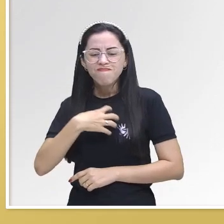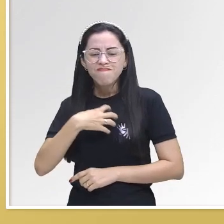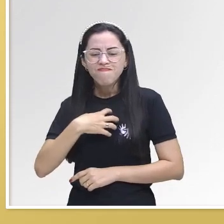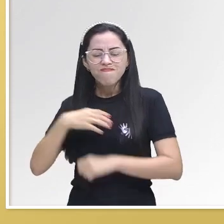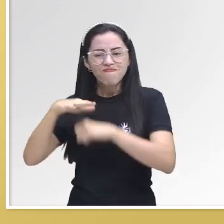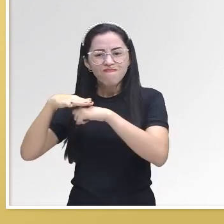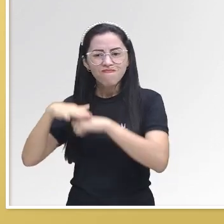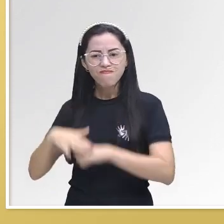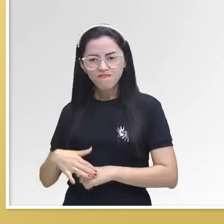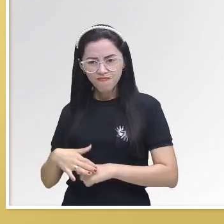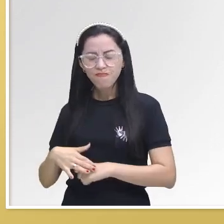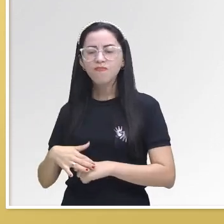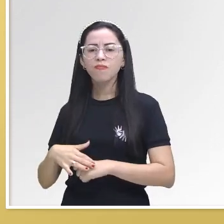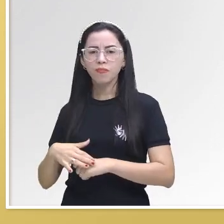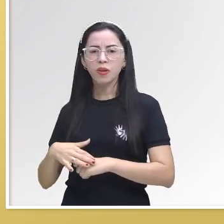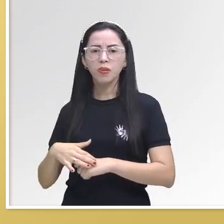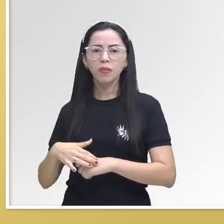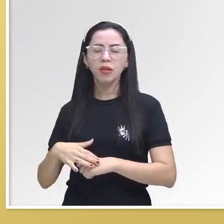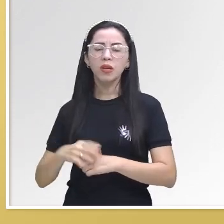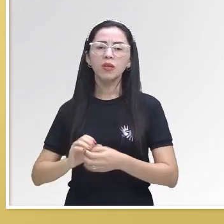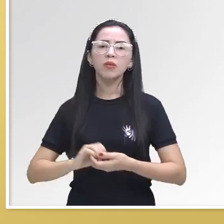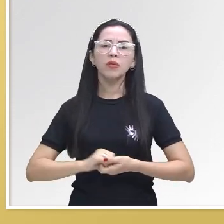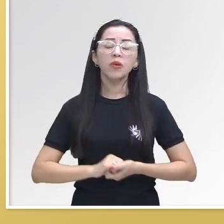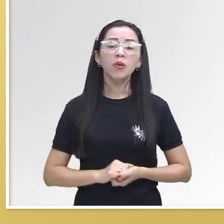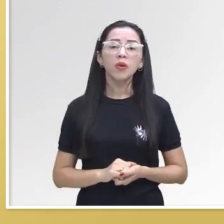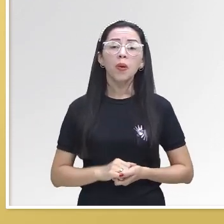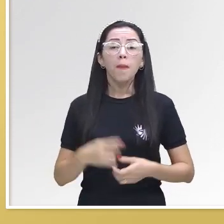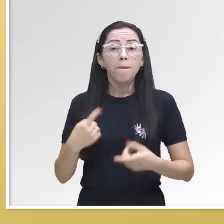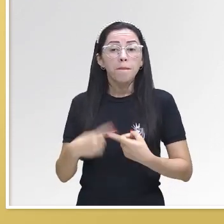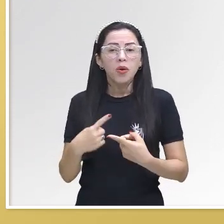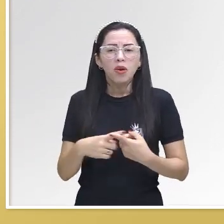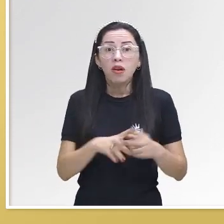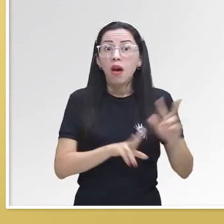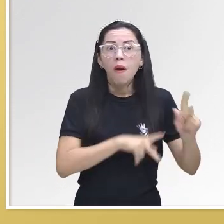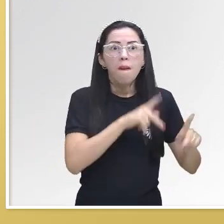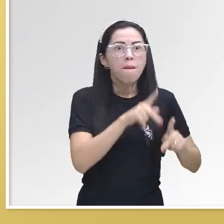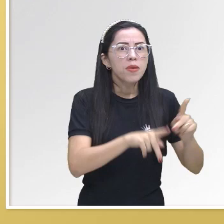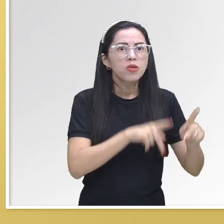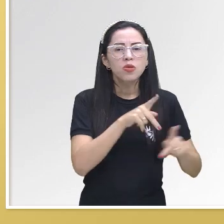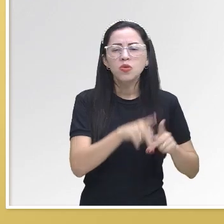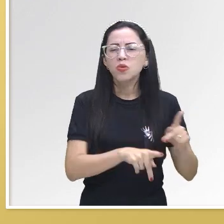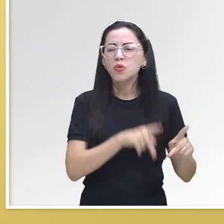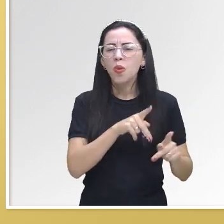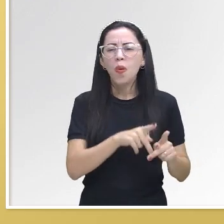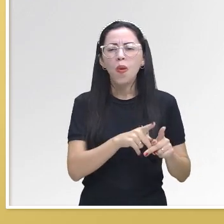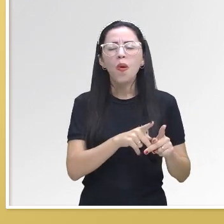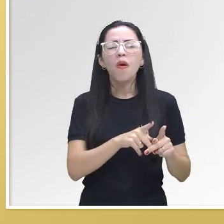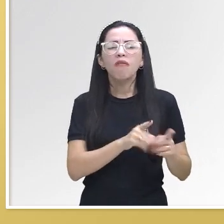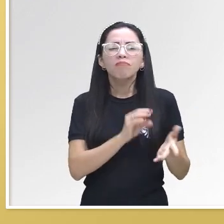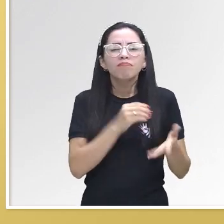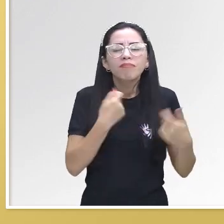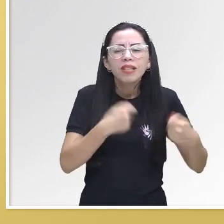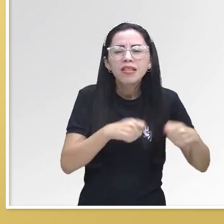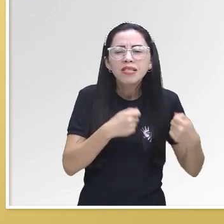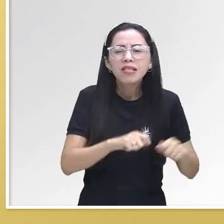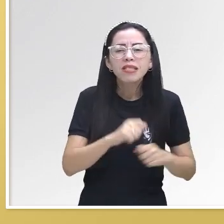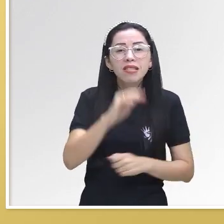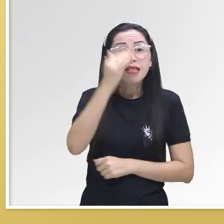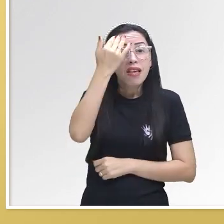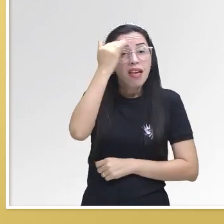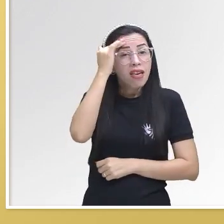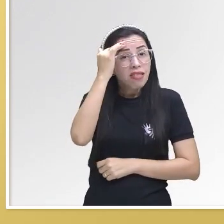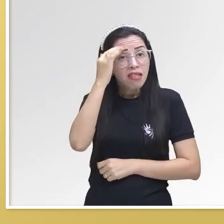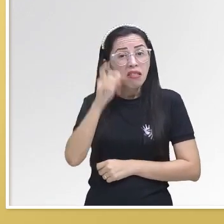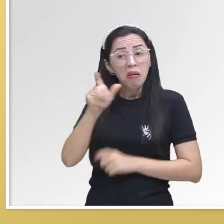ser o que são. O que o mundo não entende é que não há nenhum problema quanto a